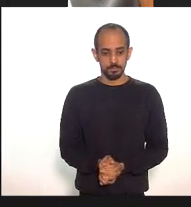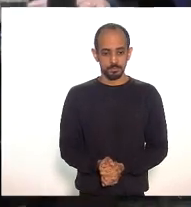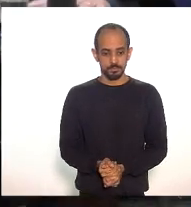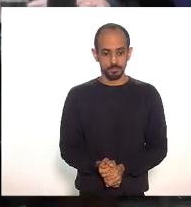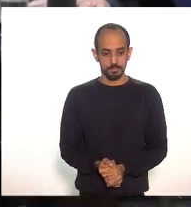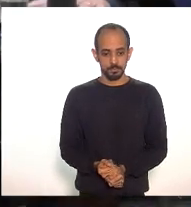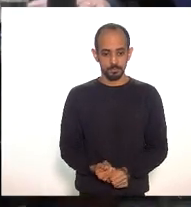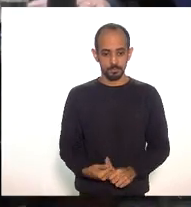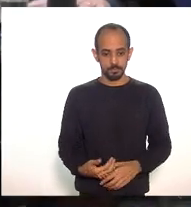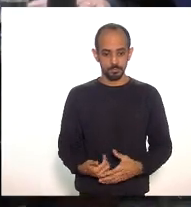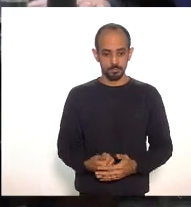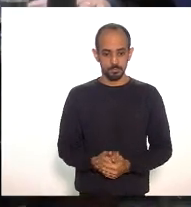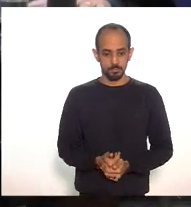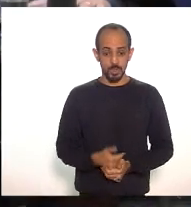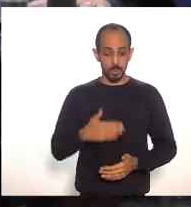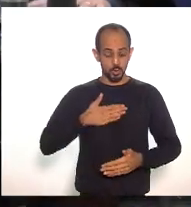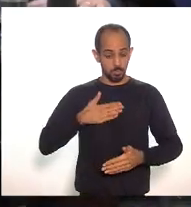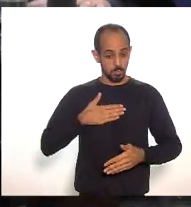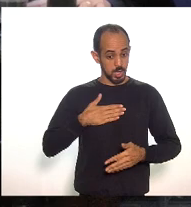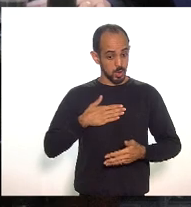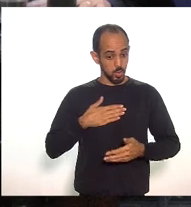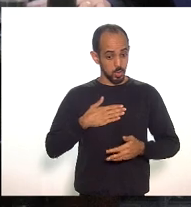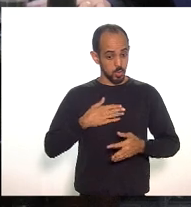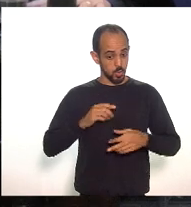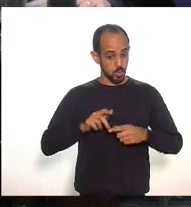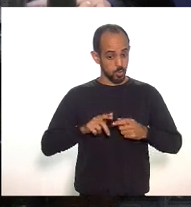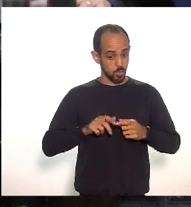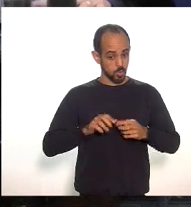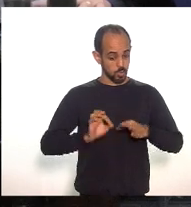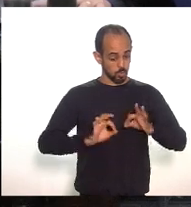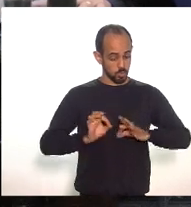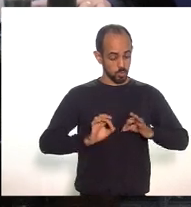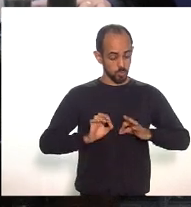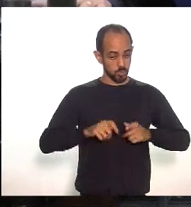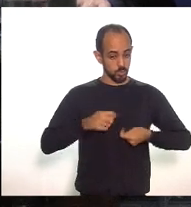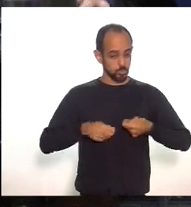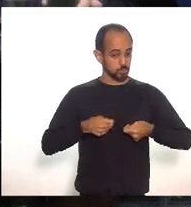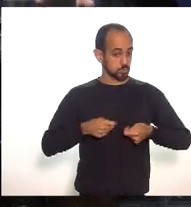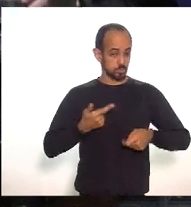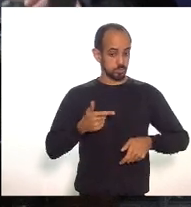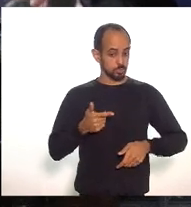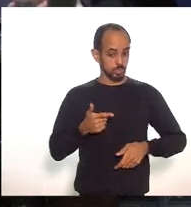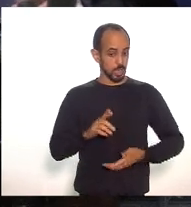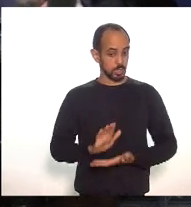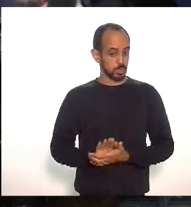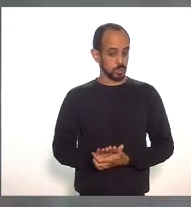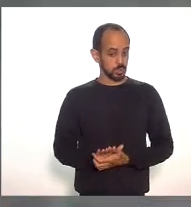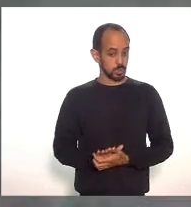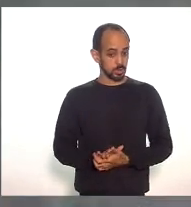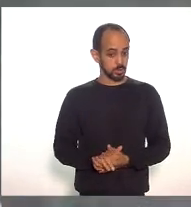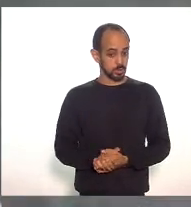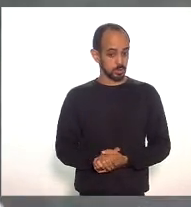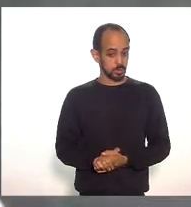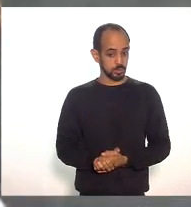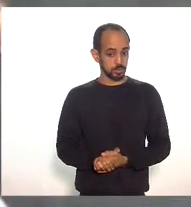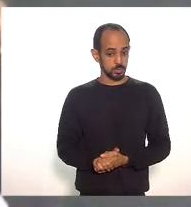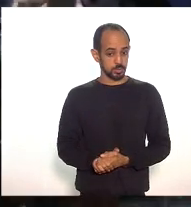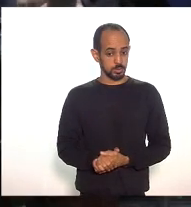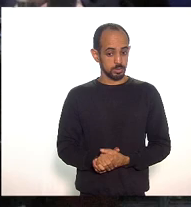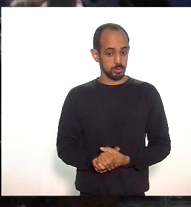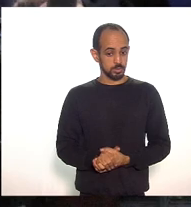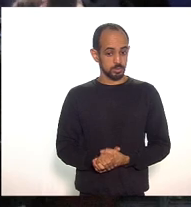e aqui na pelo menos o meu controle não tem e no meu é que tem